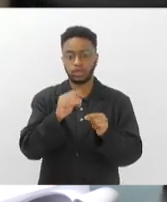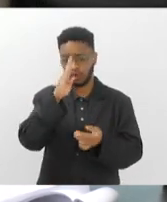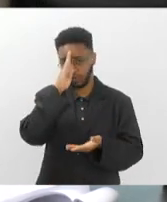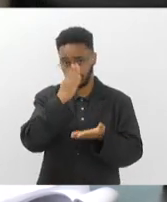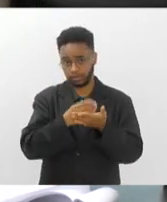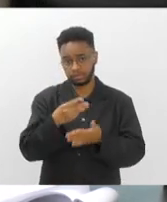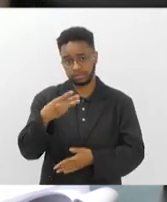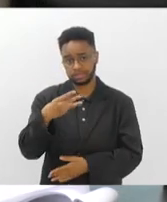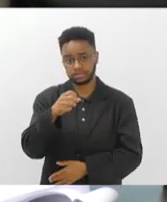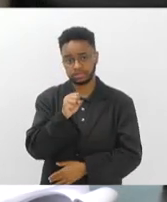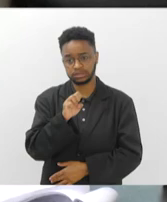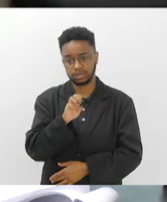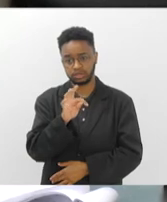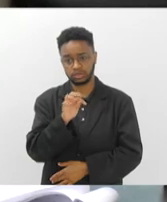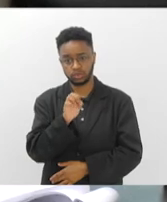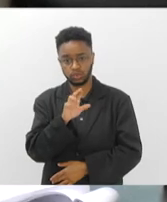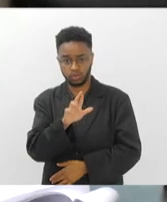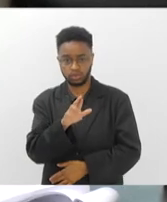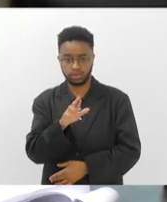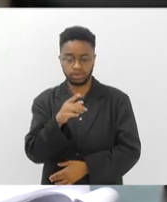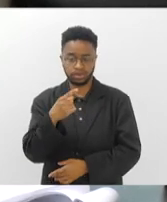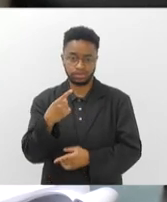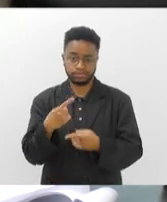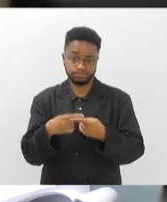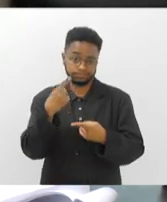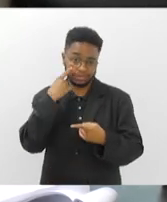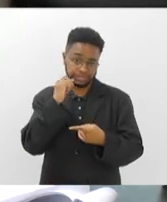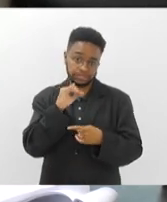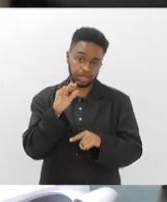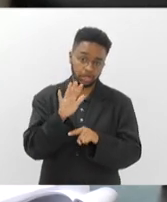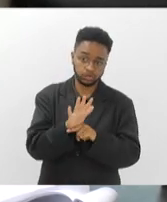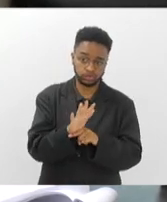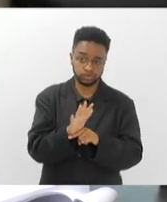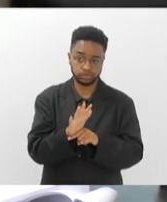setor, né? Que ele vai ajudar mesmo, né? Mas